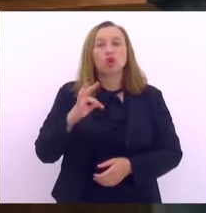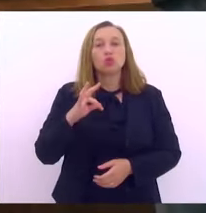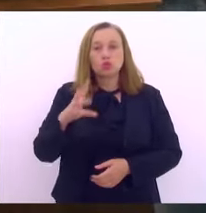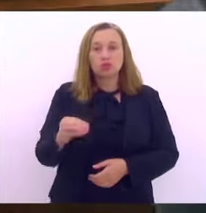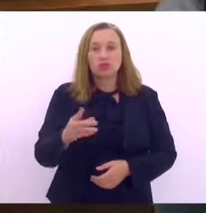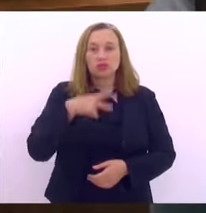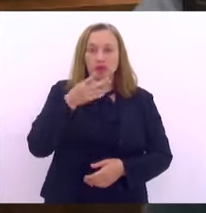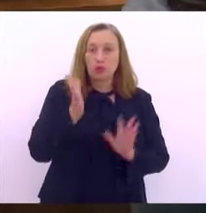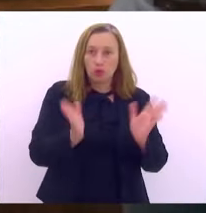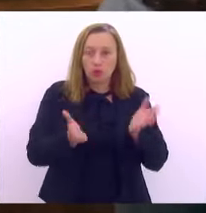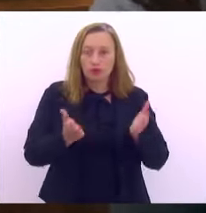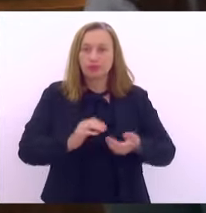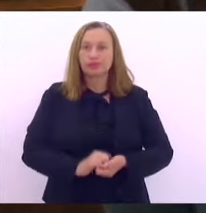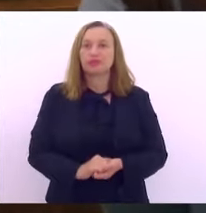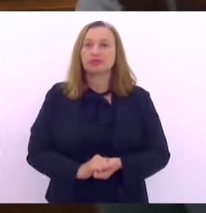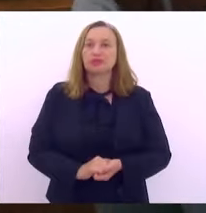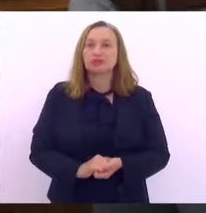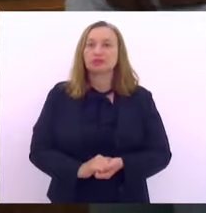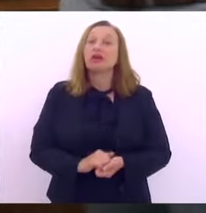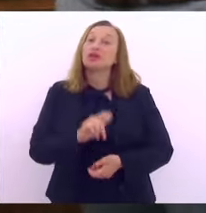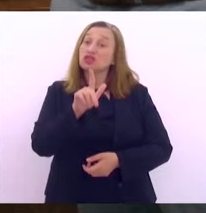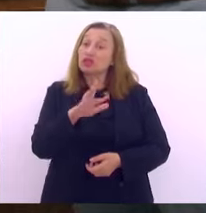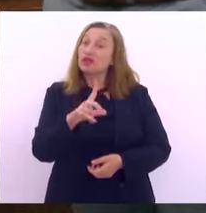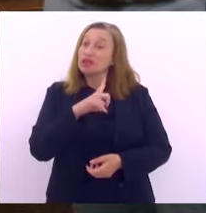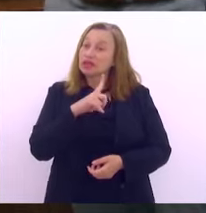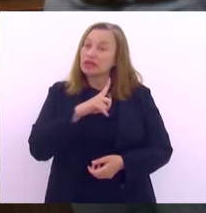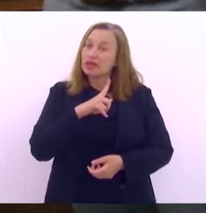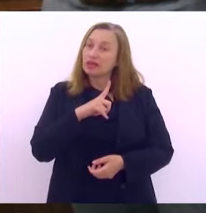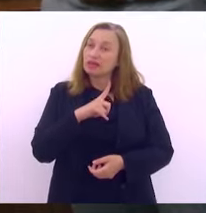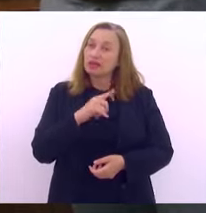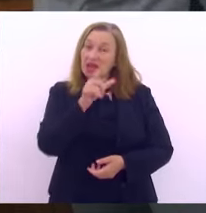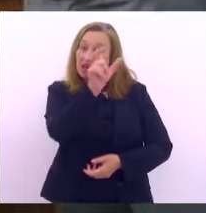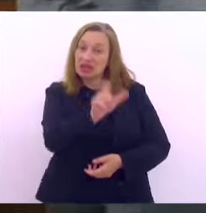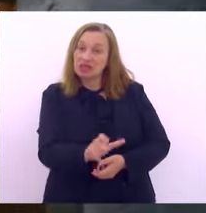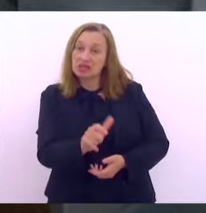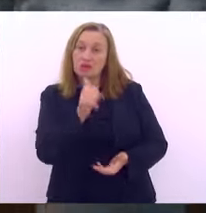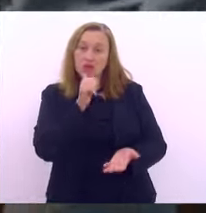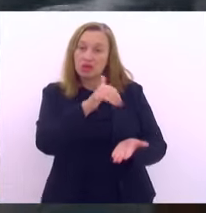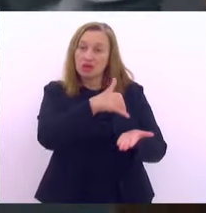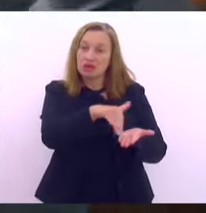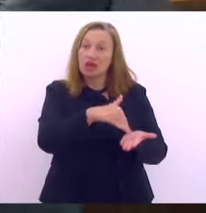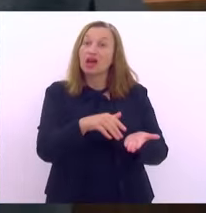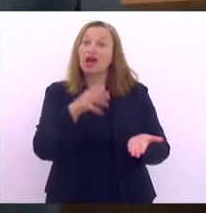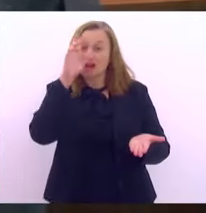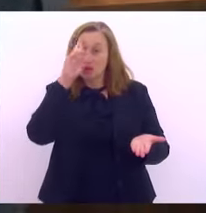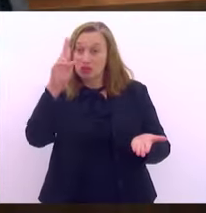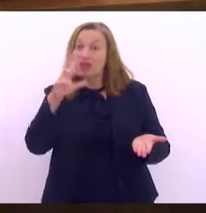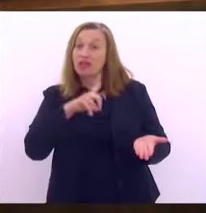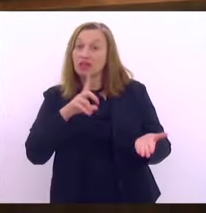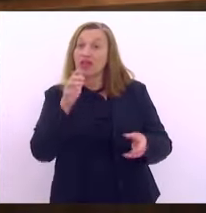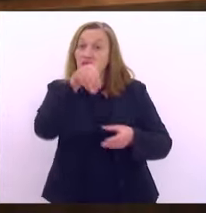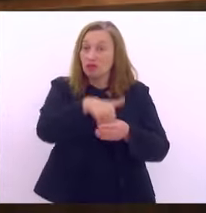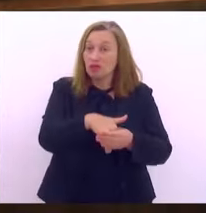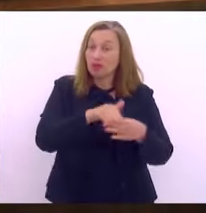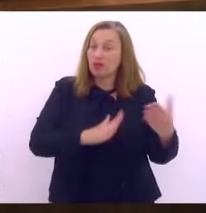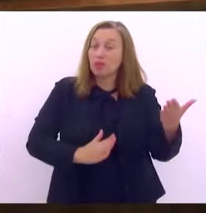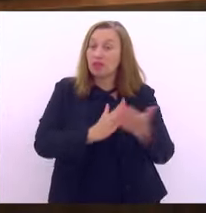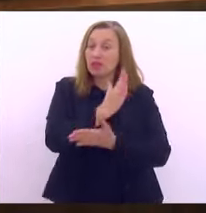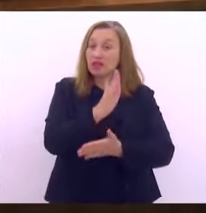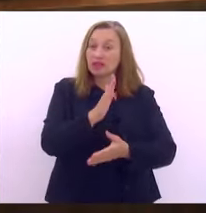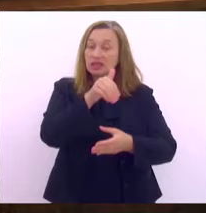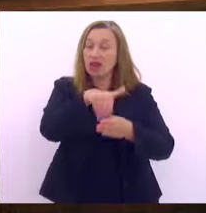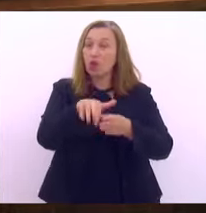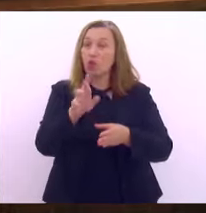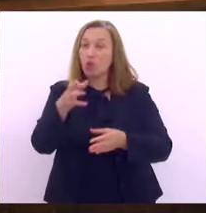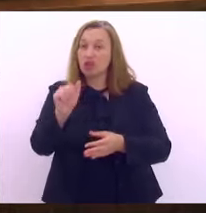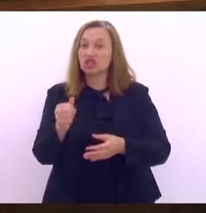referiu agora, Vossa Excelência tem uma diferença para essa senhora. Vossa Excelência tem voto e foi aprovado na urna, diferente dela, que